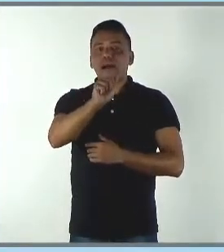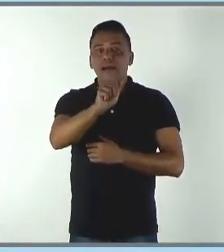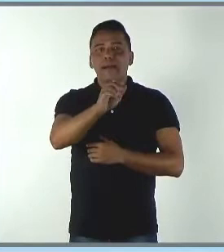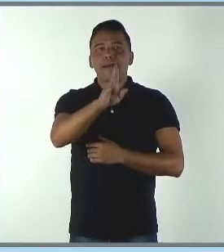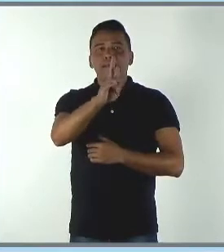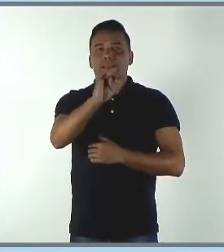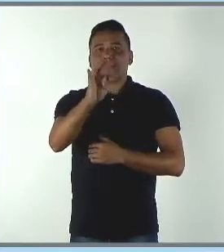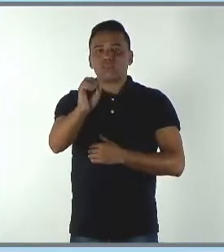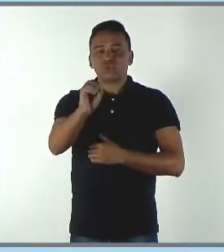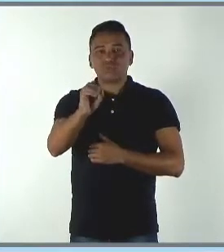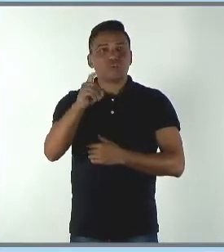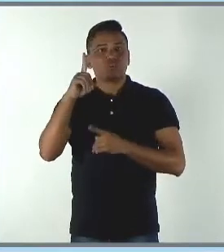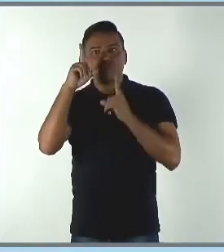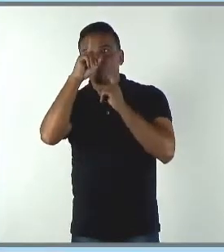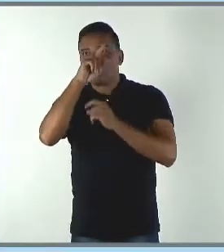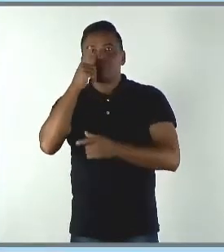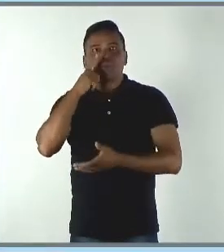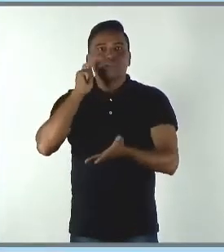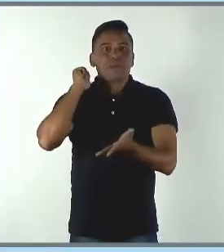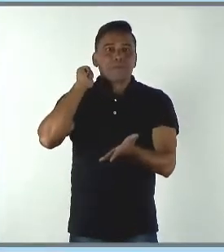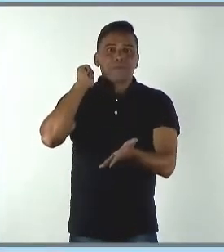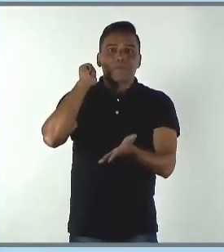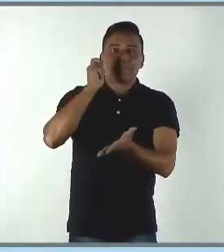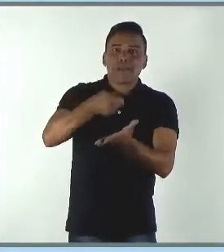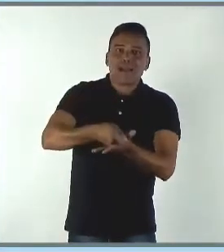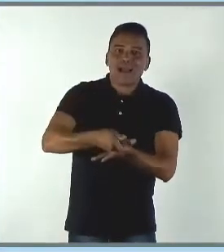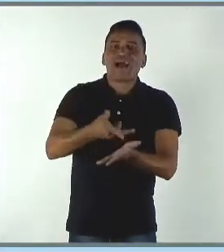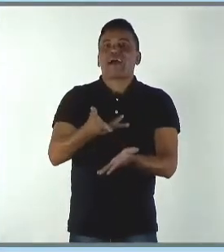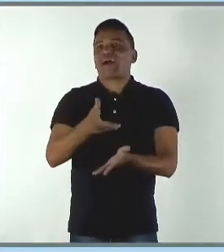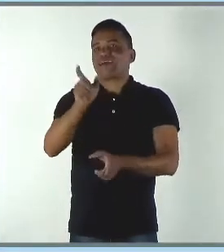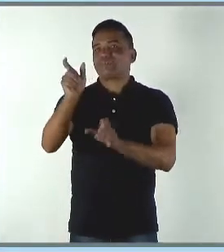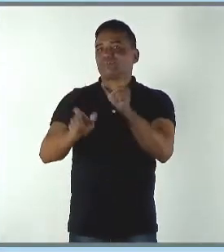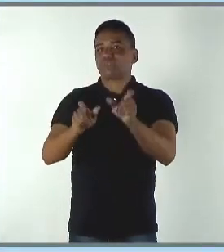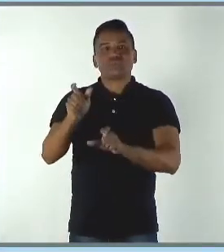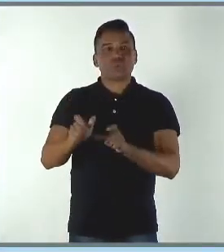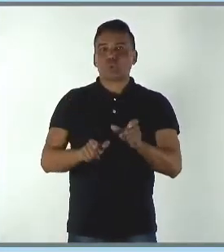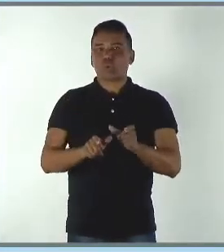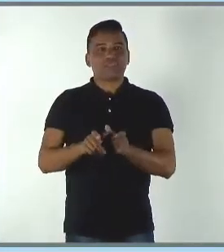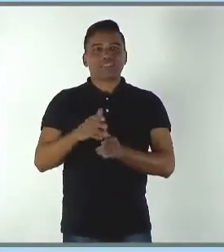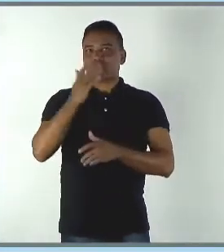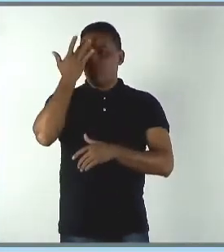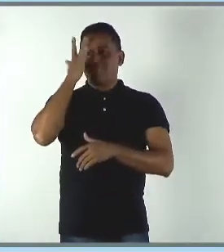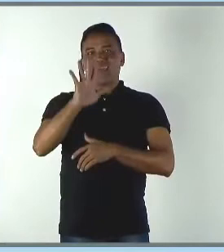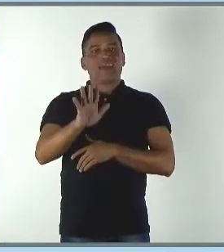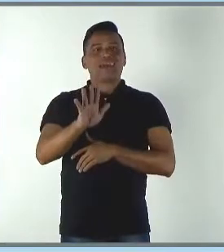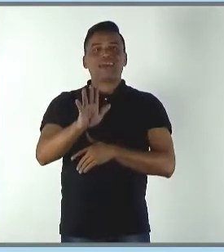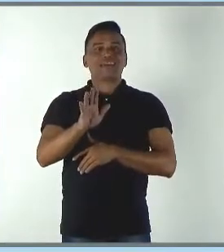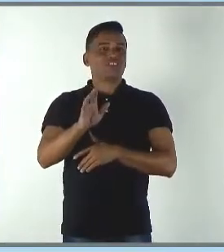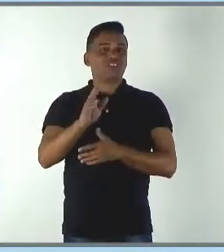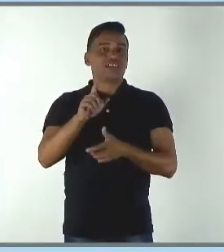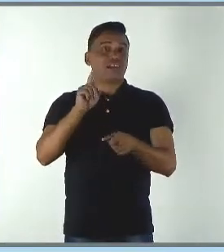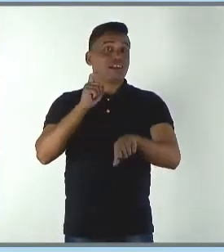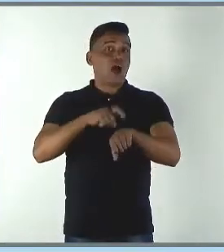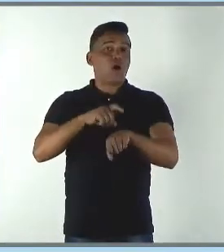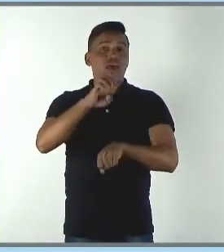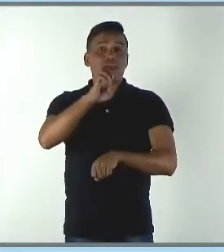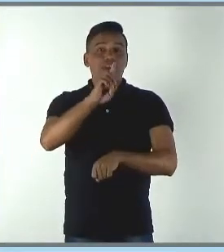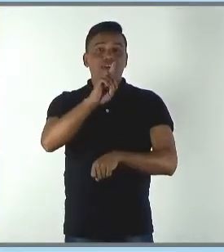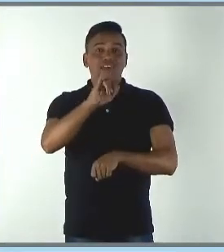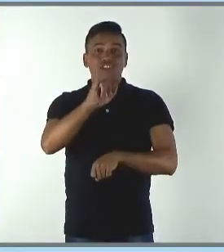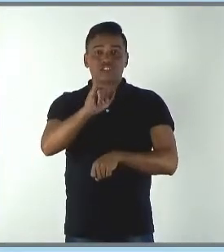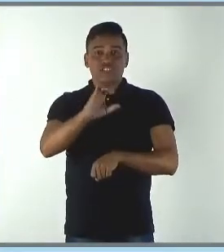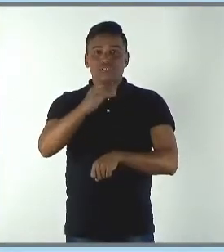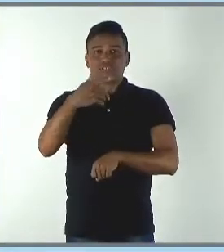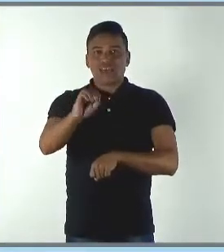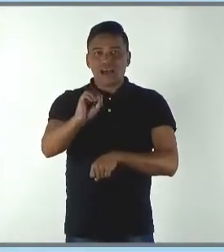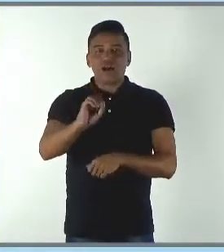pagar as dívidas, da crítica, da incompreensão das pessoas com certas edições. É importante ver depois esse aspecto pessoal dos comentários